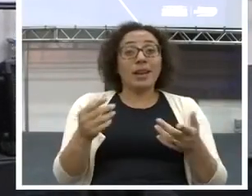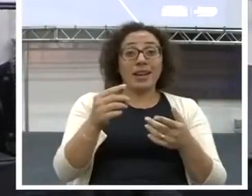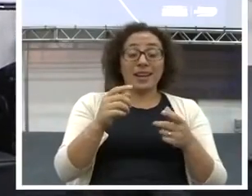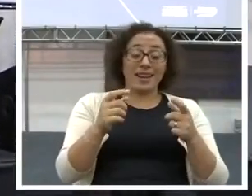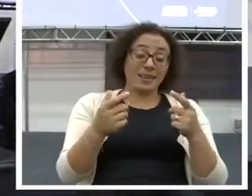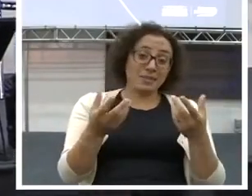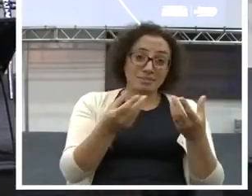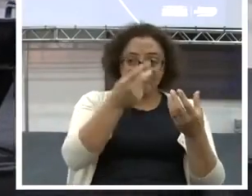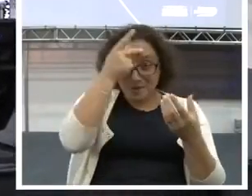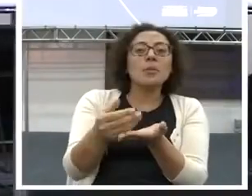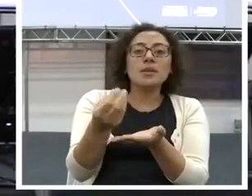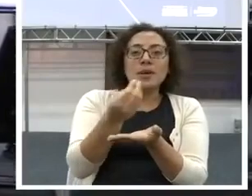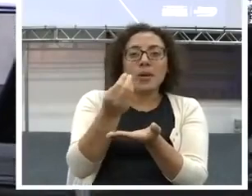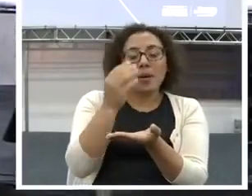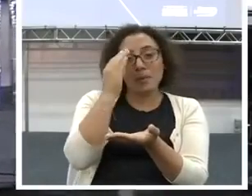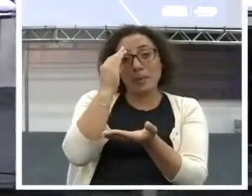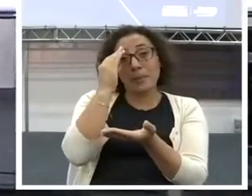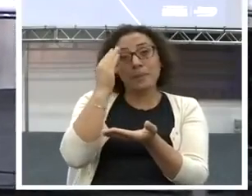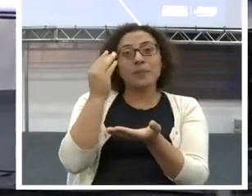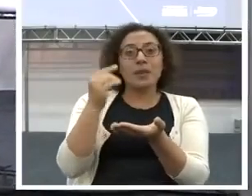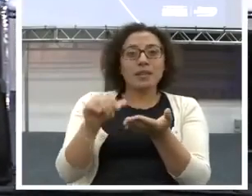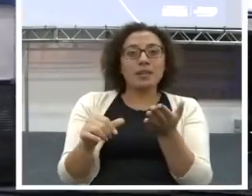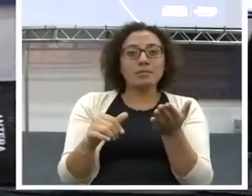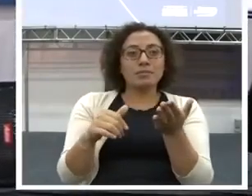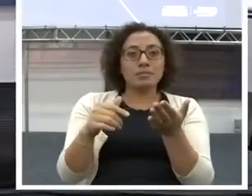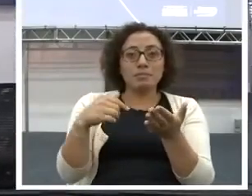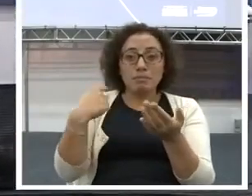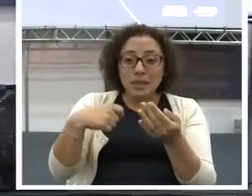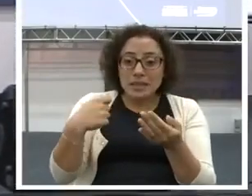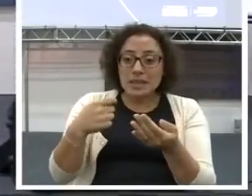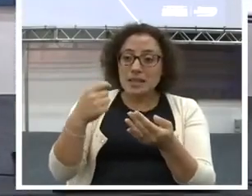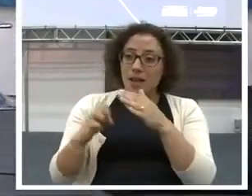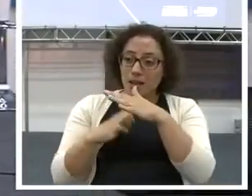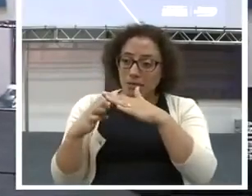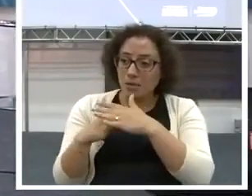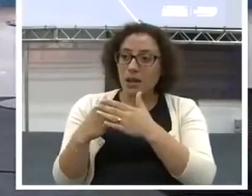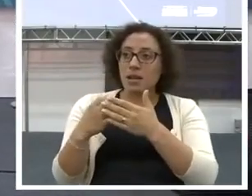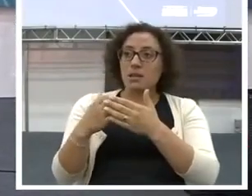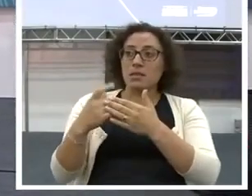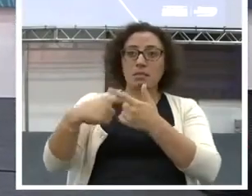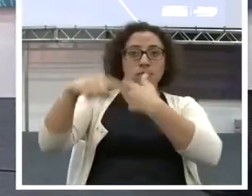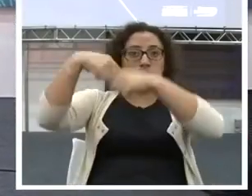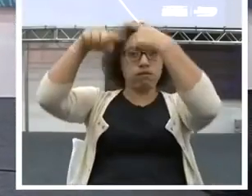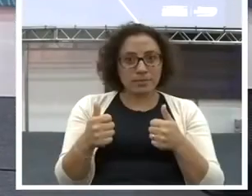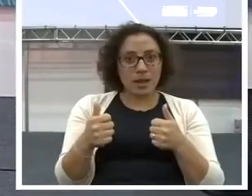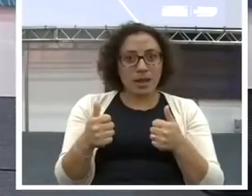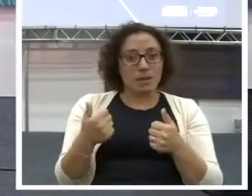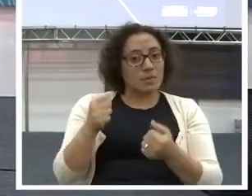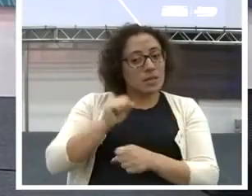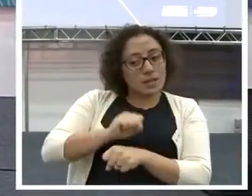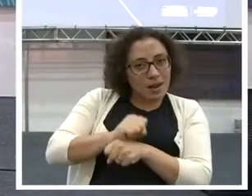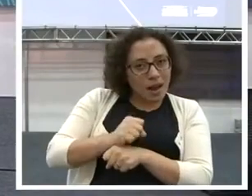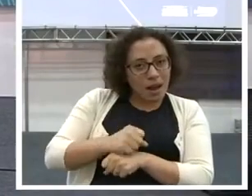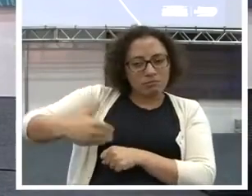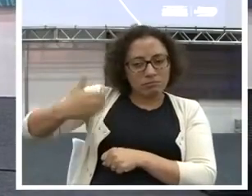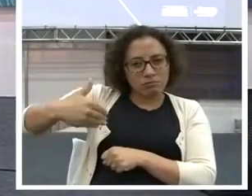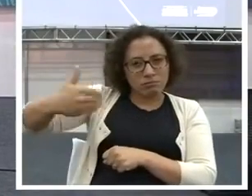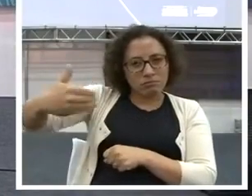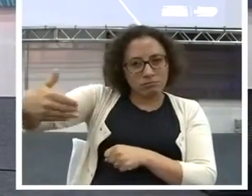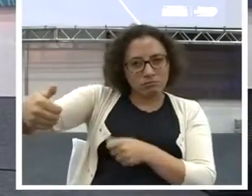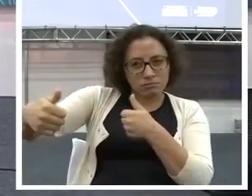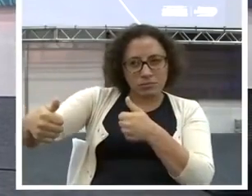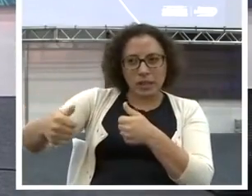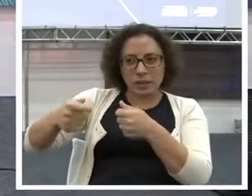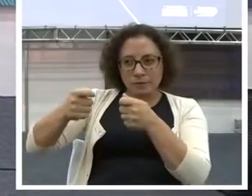negócio. Aí o negócio não dá dinheiro porque leva um tempo de maturação do seu negócio. Você tem que plantar para colher. Você já quer colher